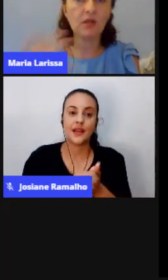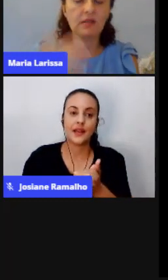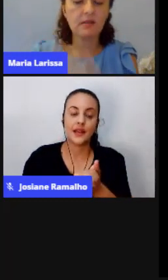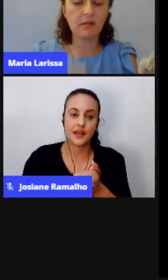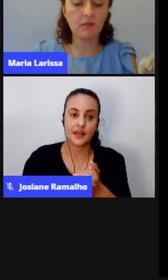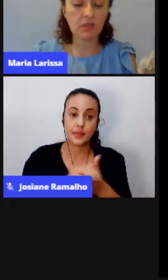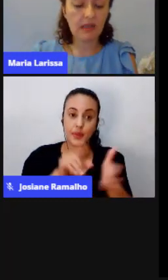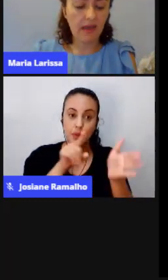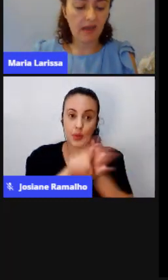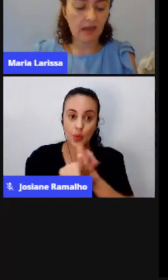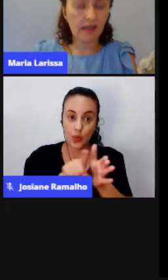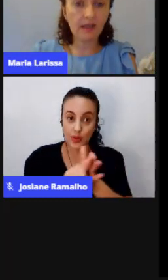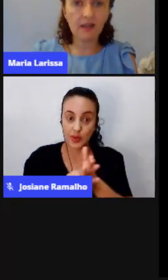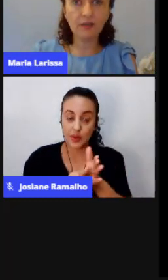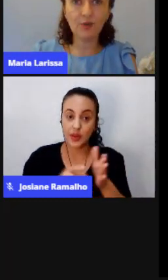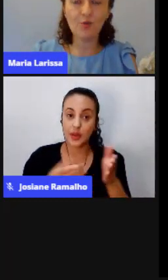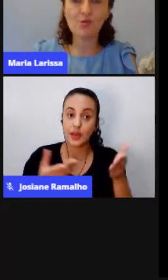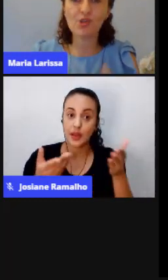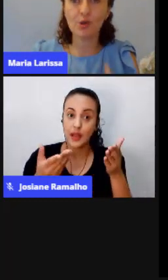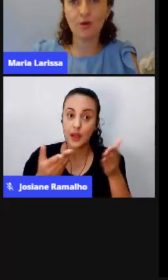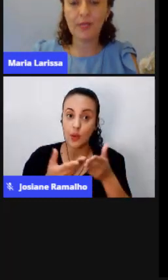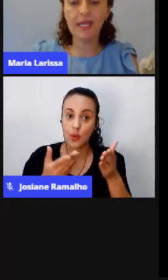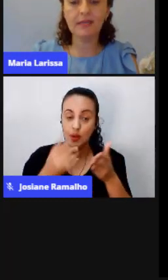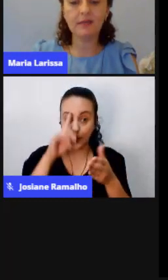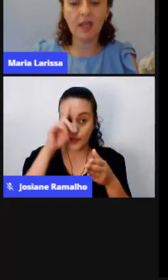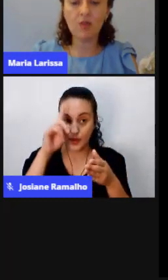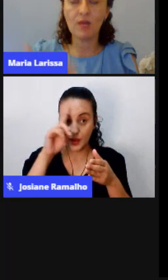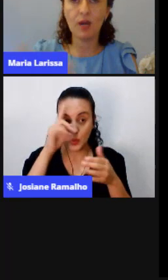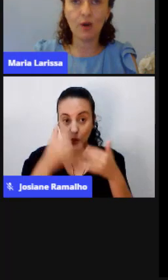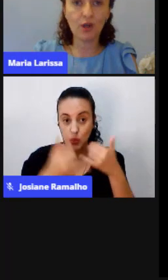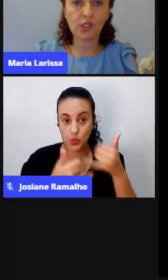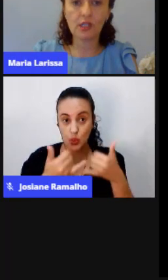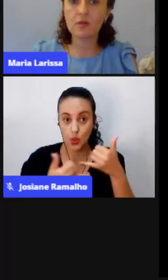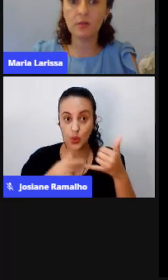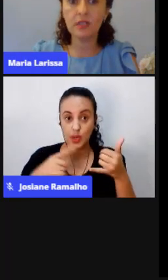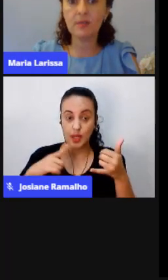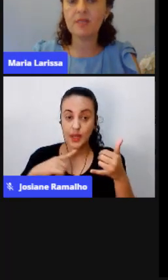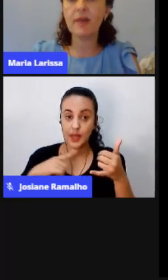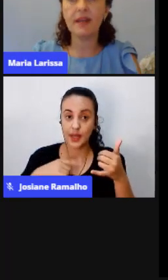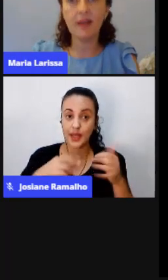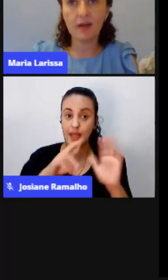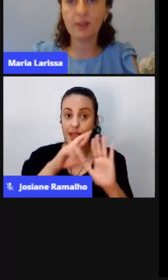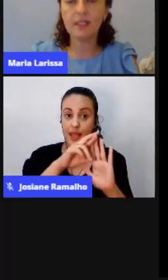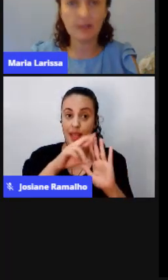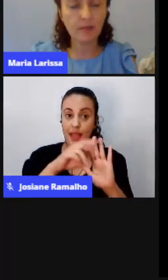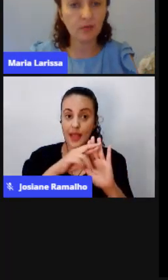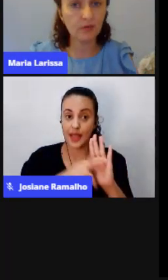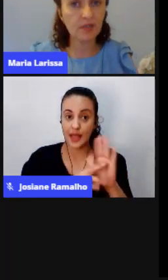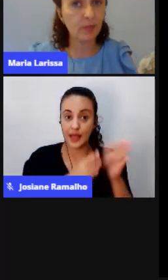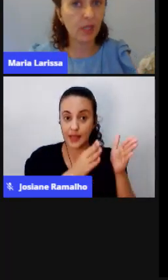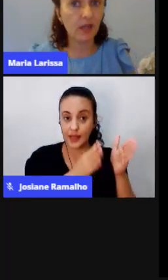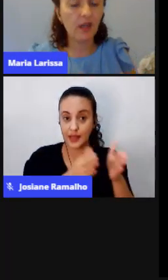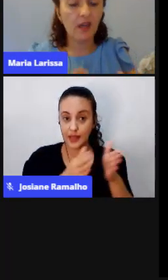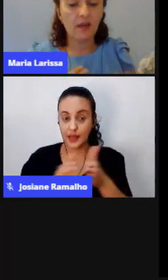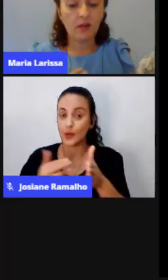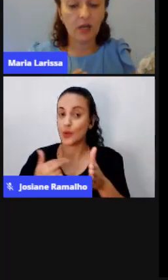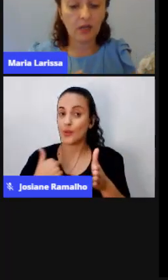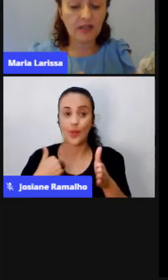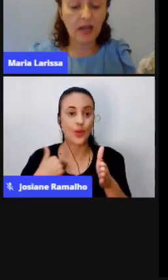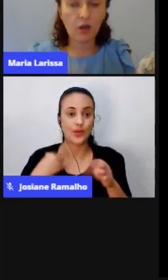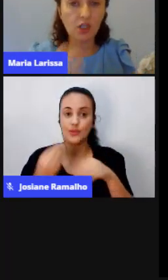gamificando, como nós estamos criando um jogo e ele tem uma lógica, nós não podemos embaralhar a ordem das perguntas,